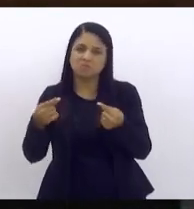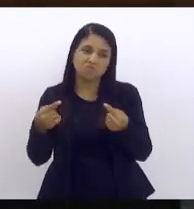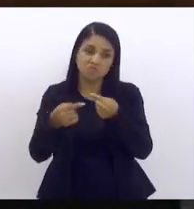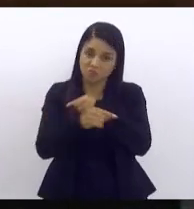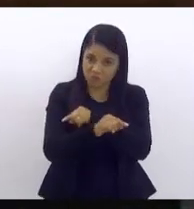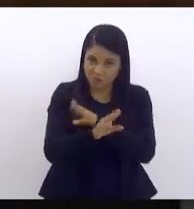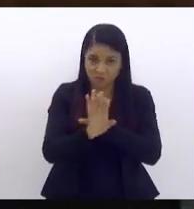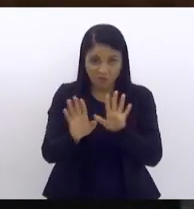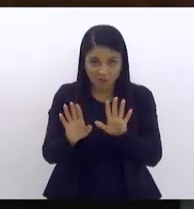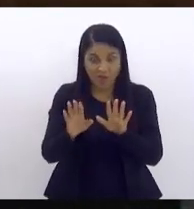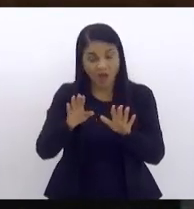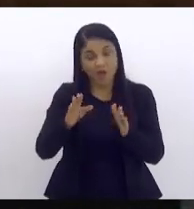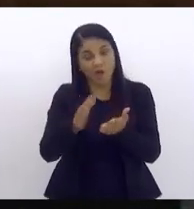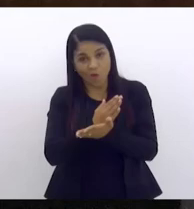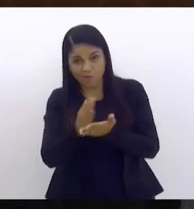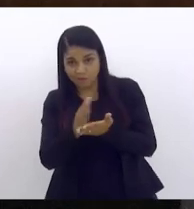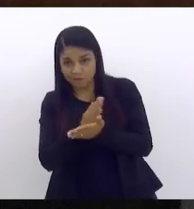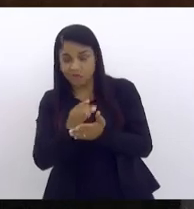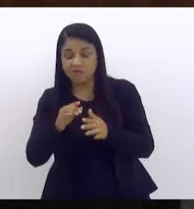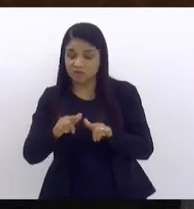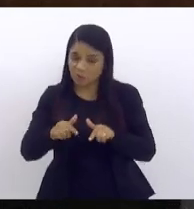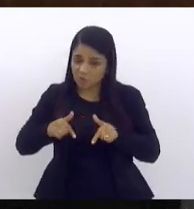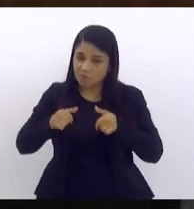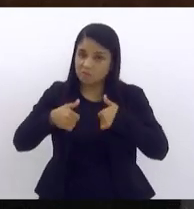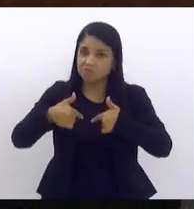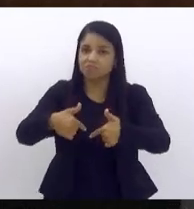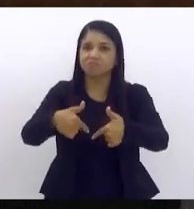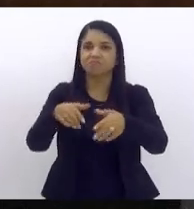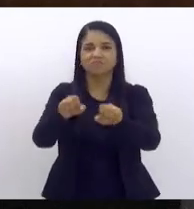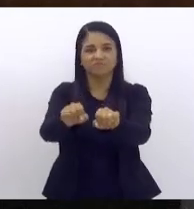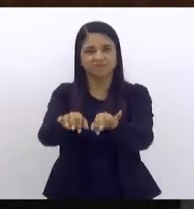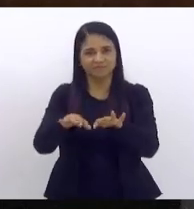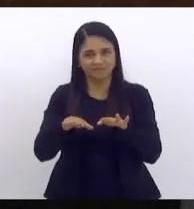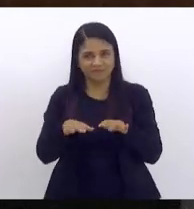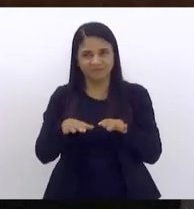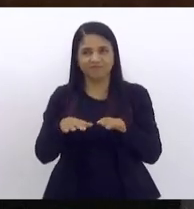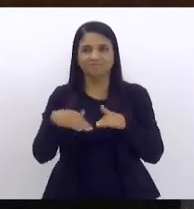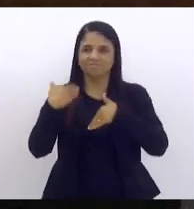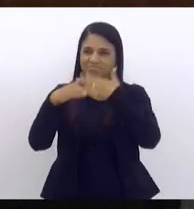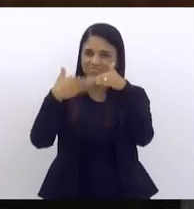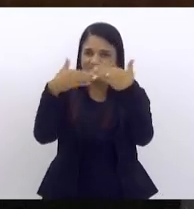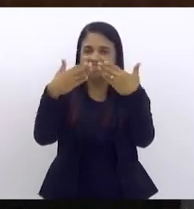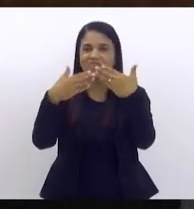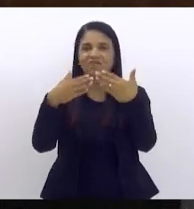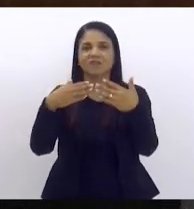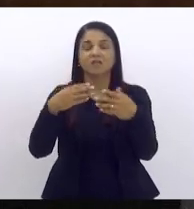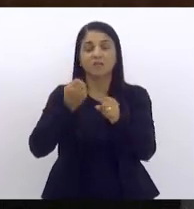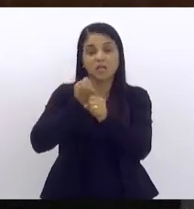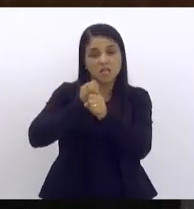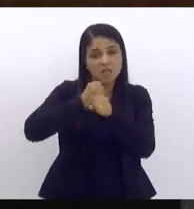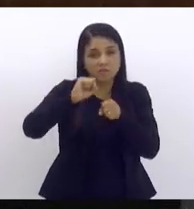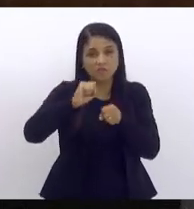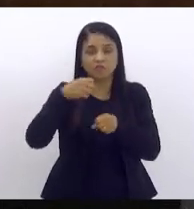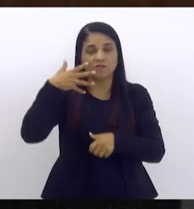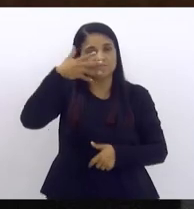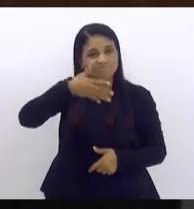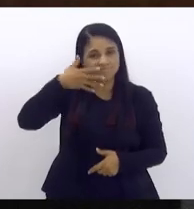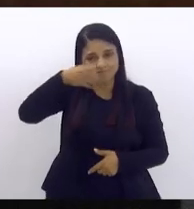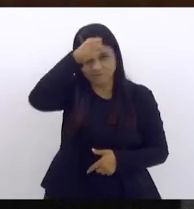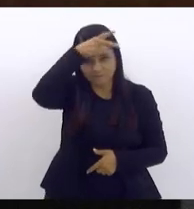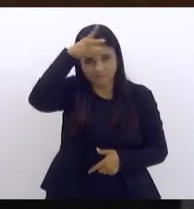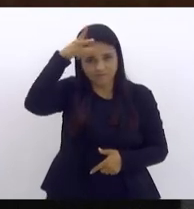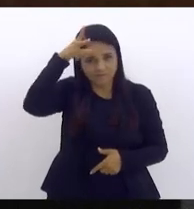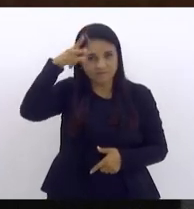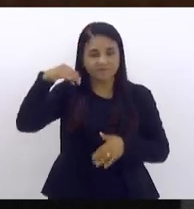é um avanço do Parlamento Fluminense. Então, repudiar veementemente a fala do prefeito de Barra do Piraí, que mais